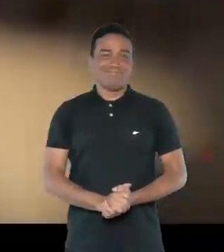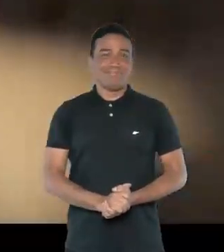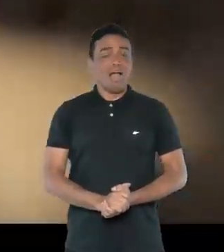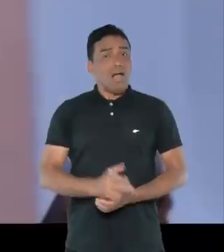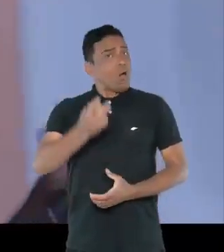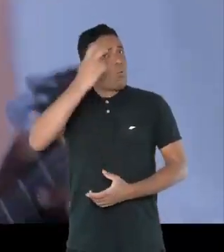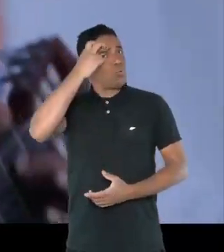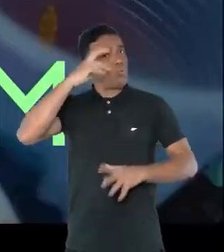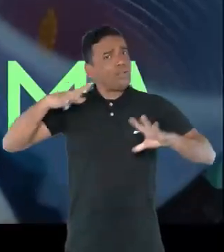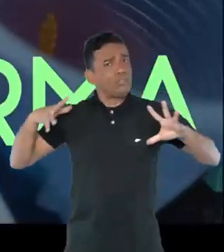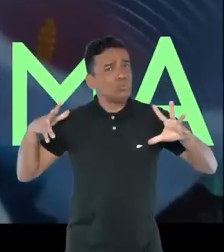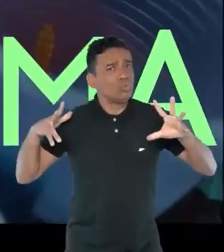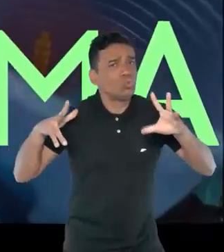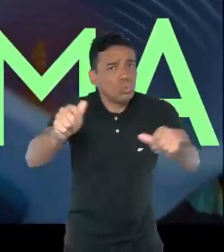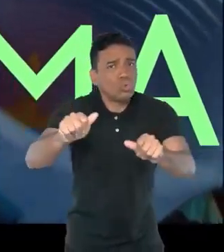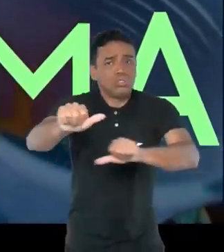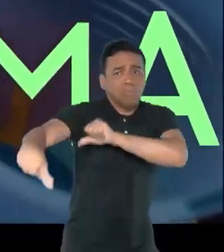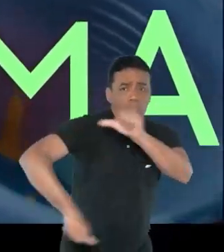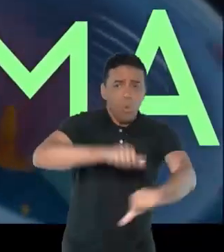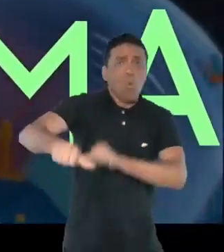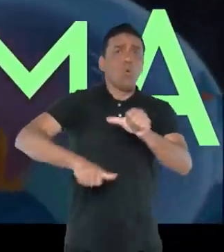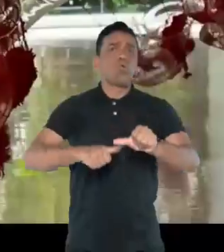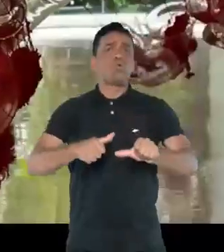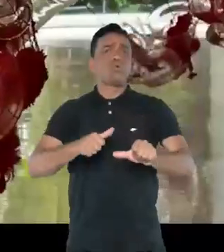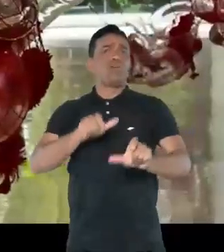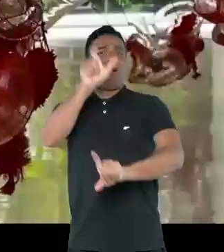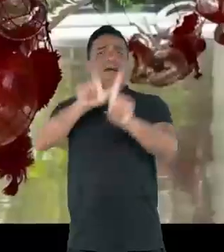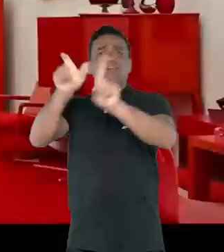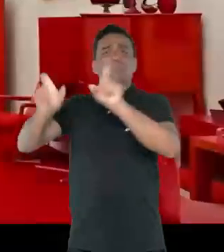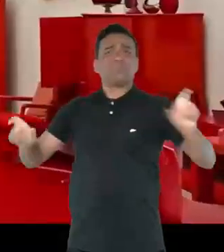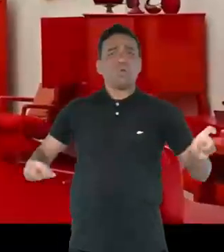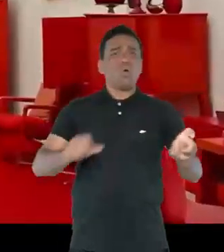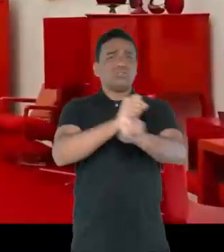A cultura é tudo aquilo que transforma.